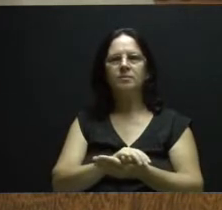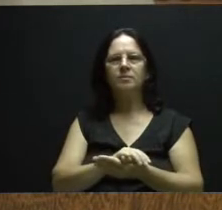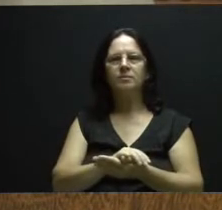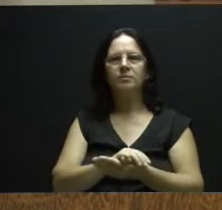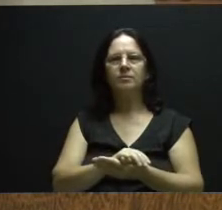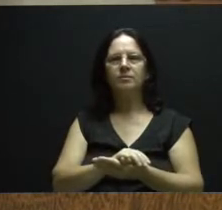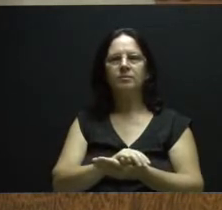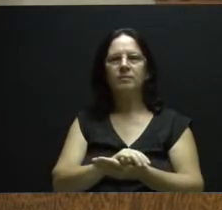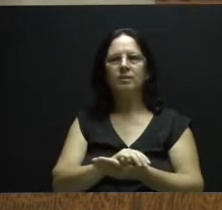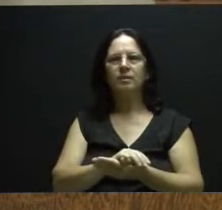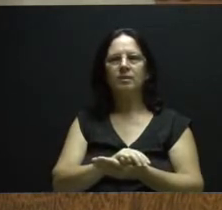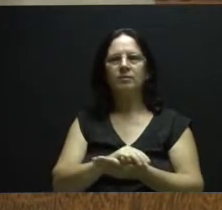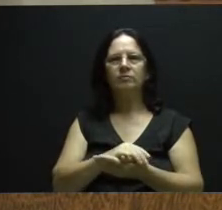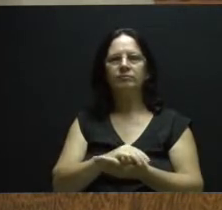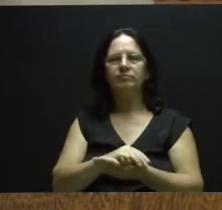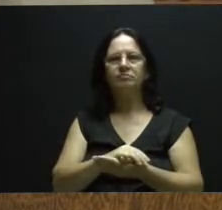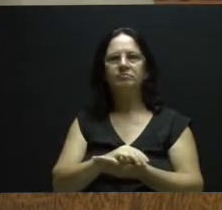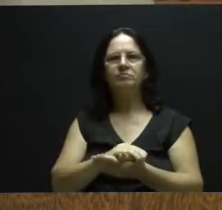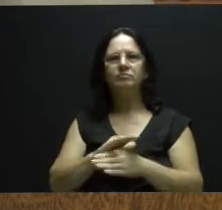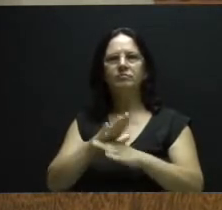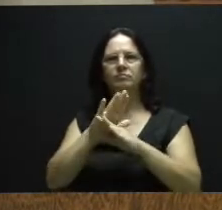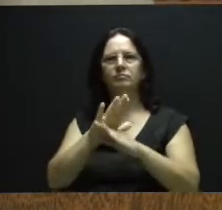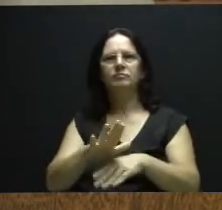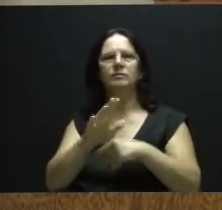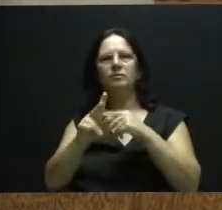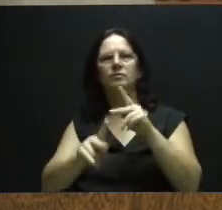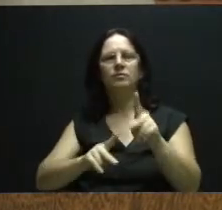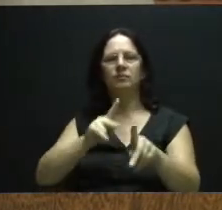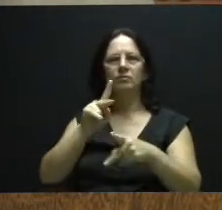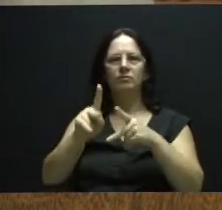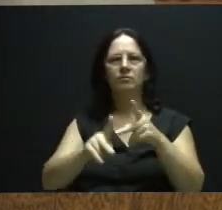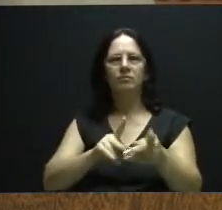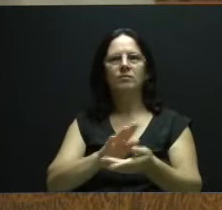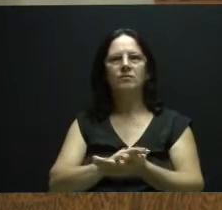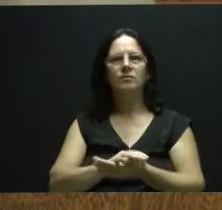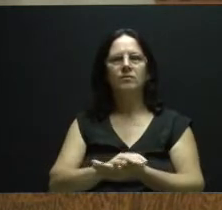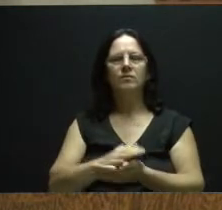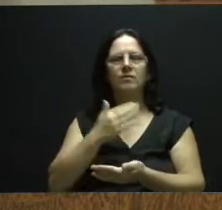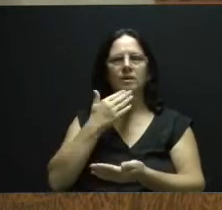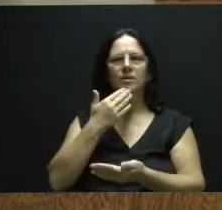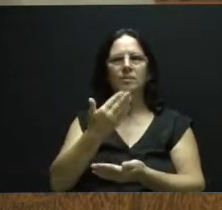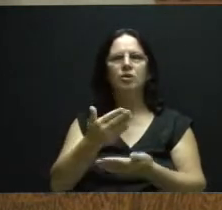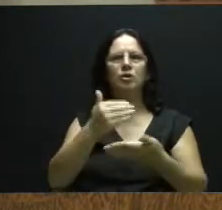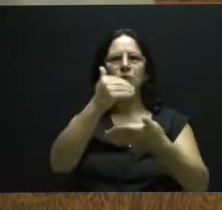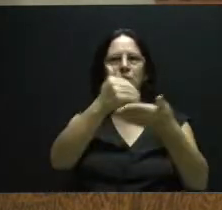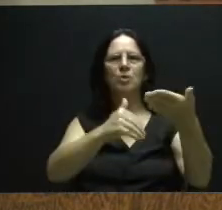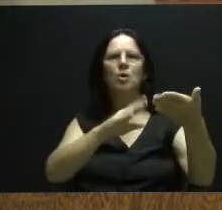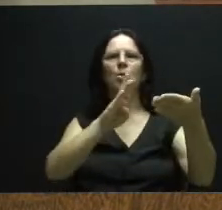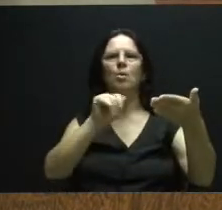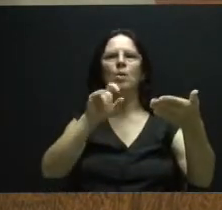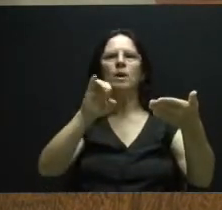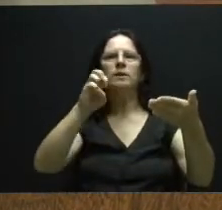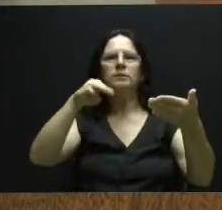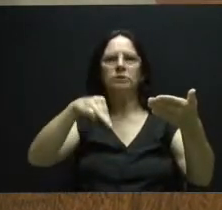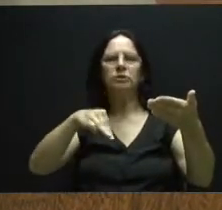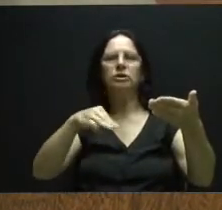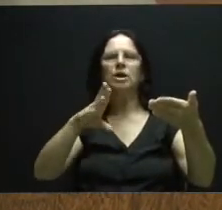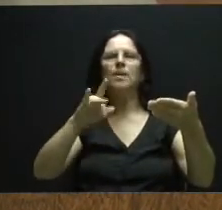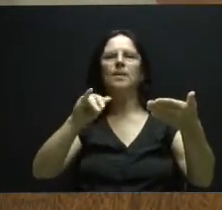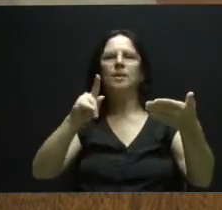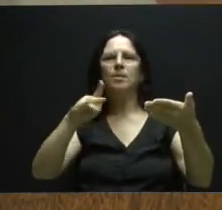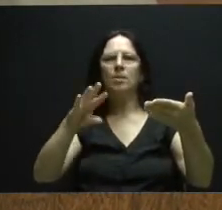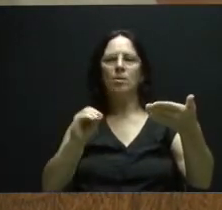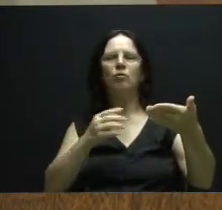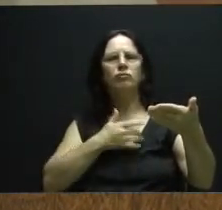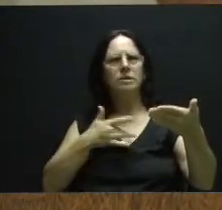competir a municipalidade a proceder a expedição de boletim epidemiológico de